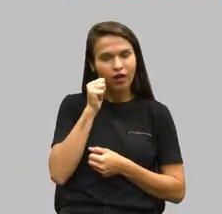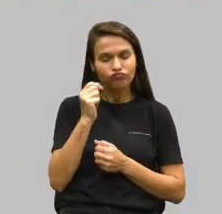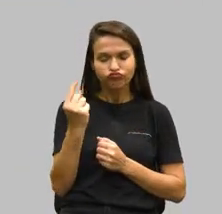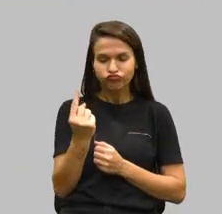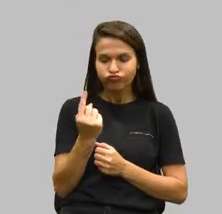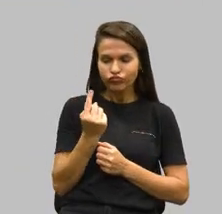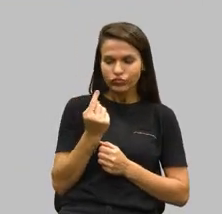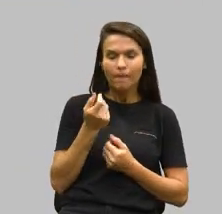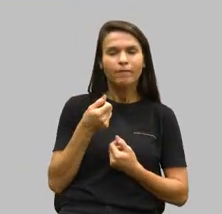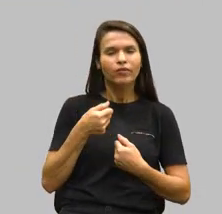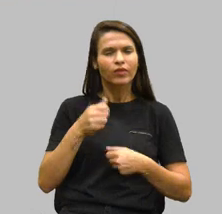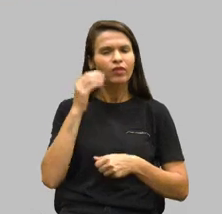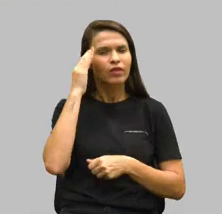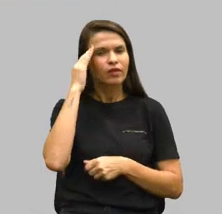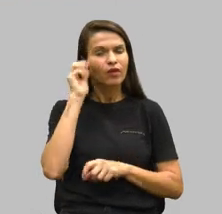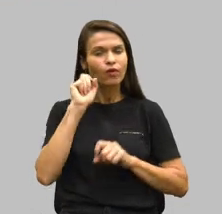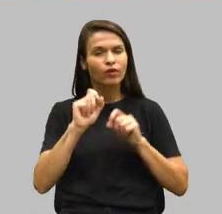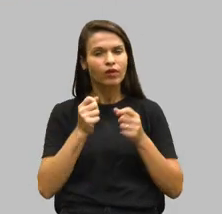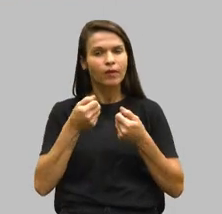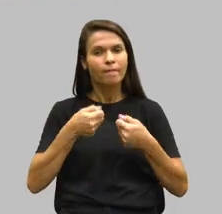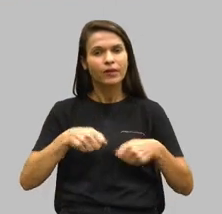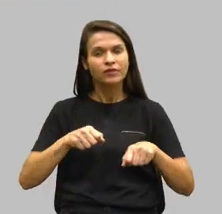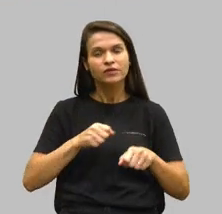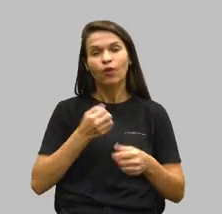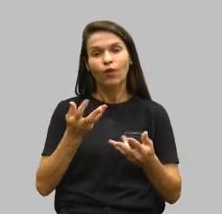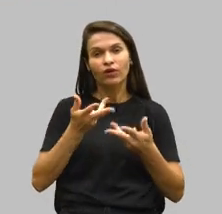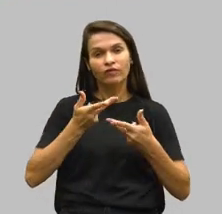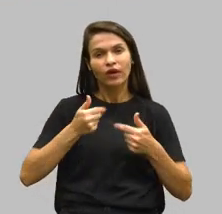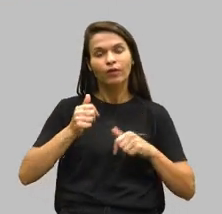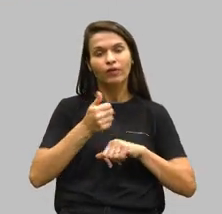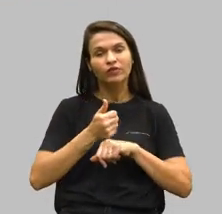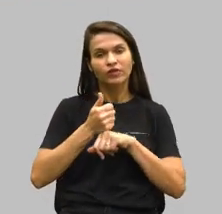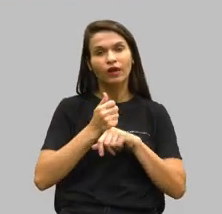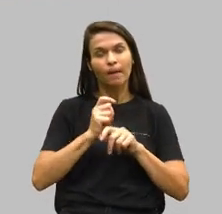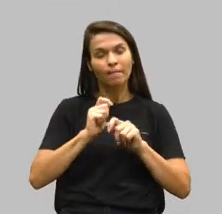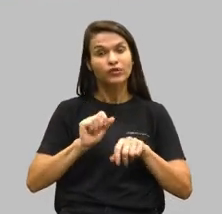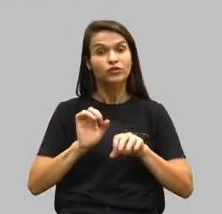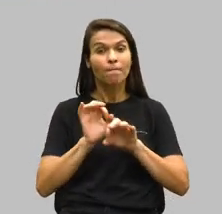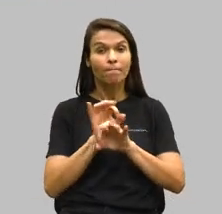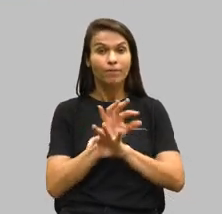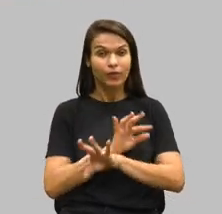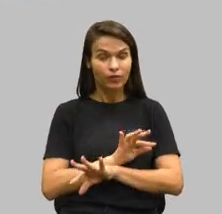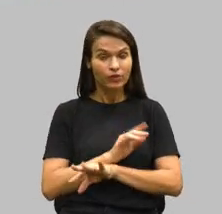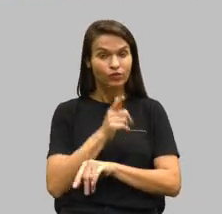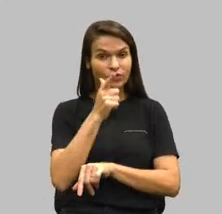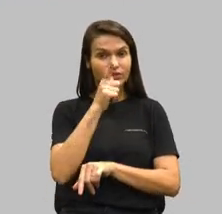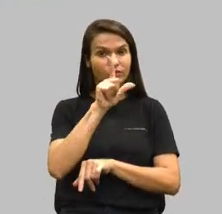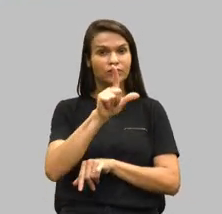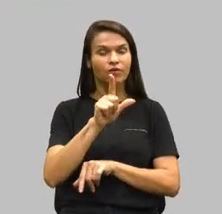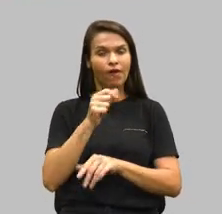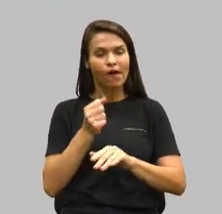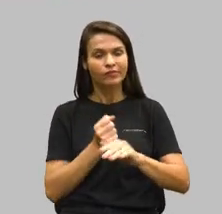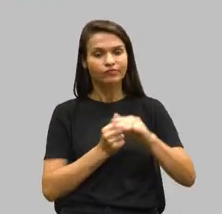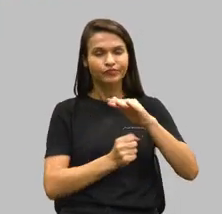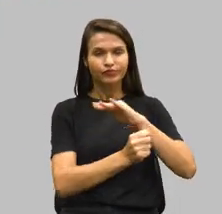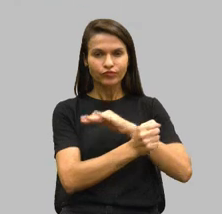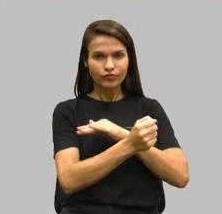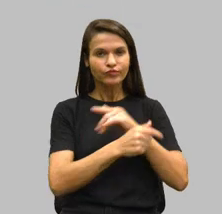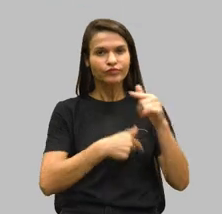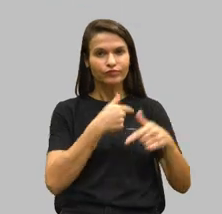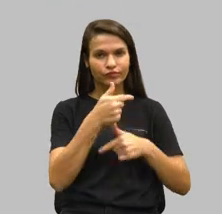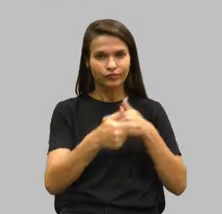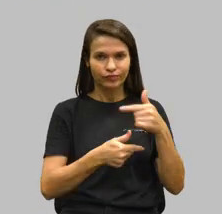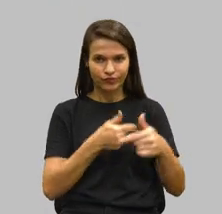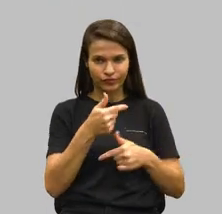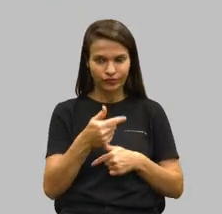que ela precisa e também qualificá-la profissionalmente para que ela esteja pronta para poder ingressar no mercado de trabalho não é